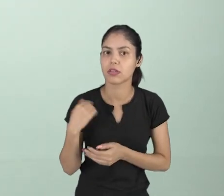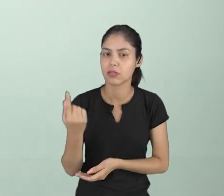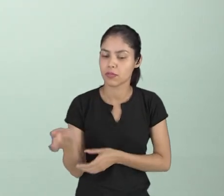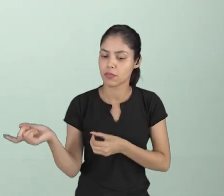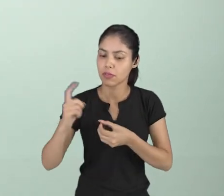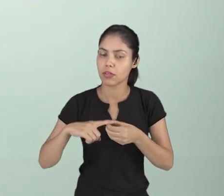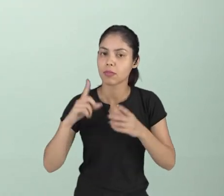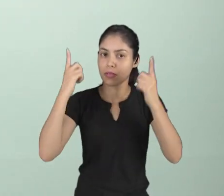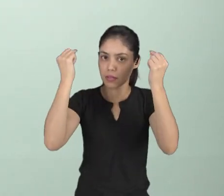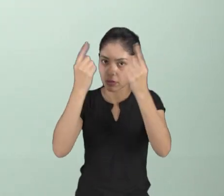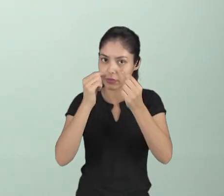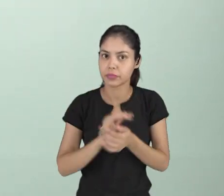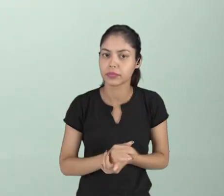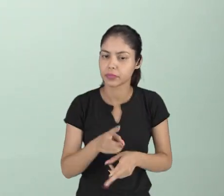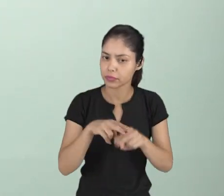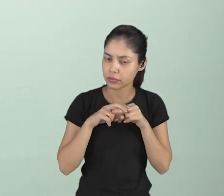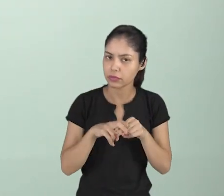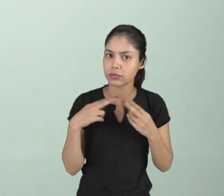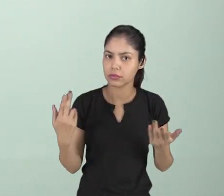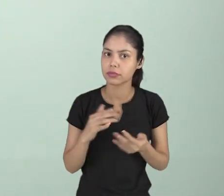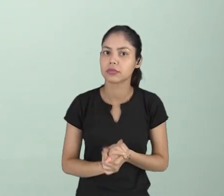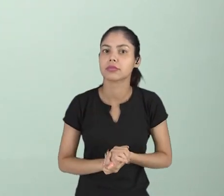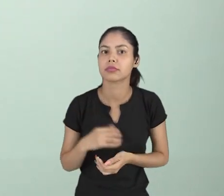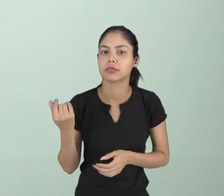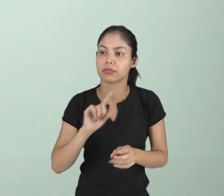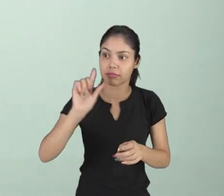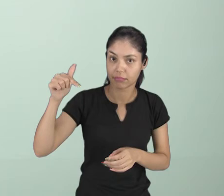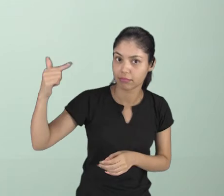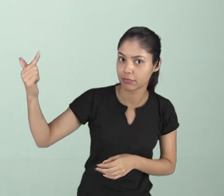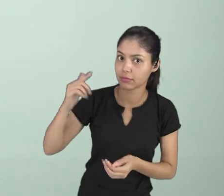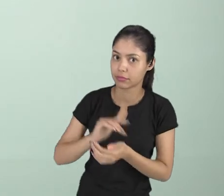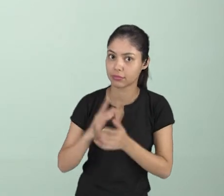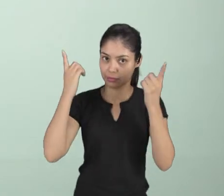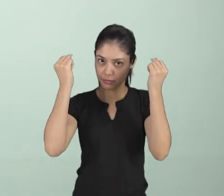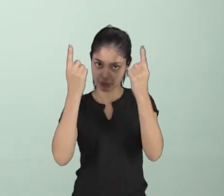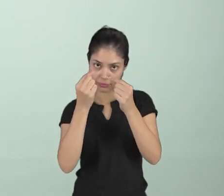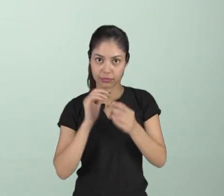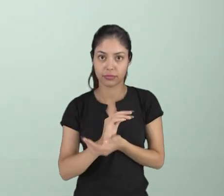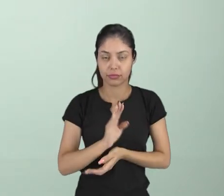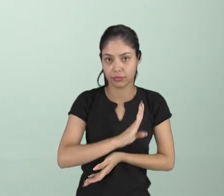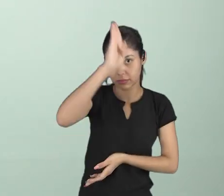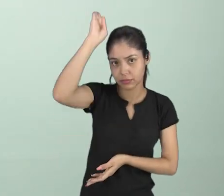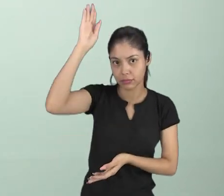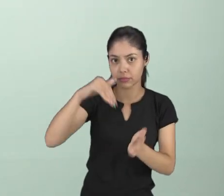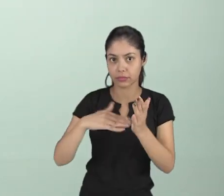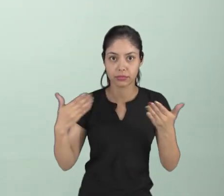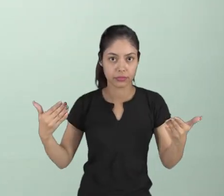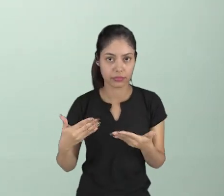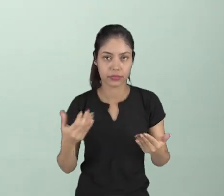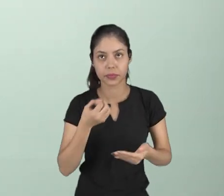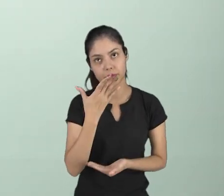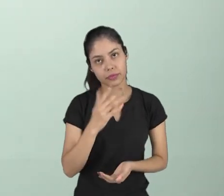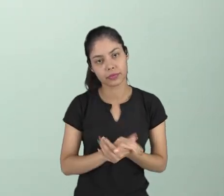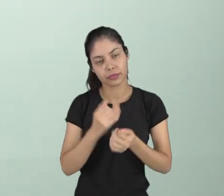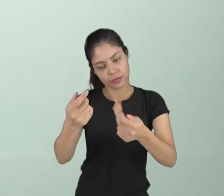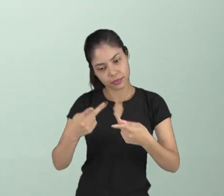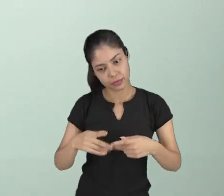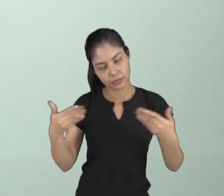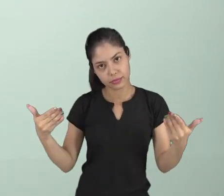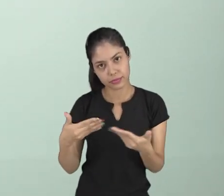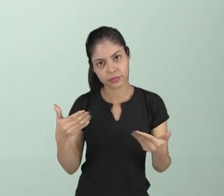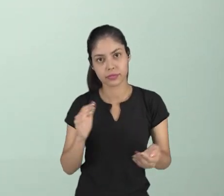voltar para a Grécia. É por isso que a gente vai lá na Grécia, em Roma, até os dias atuais, tá bom? Bom, eu quero te convidar